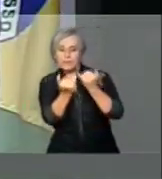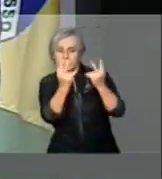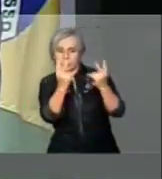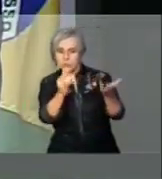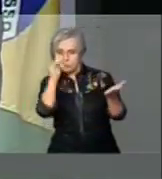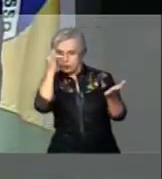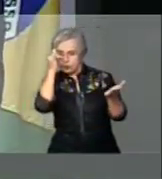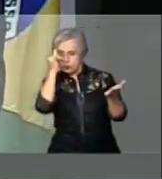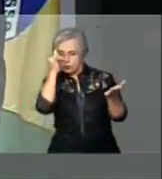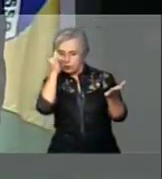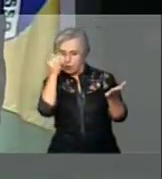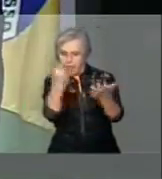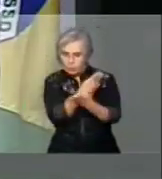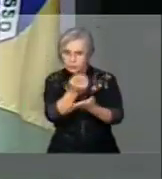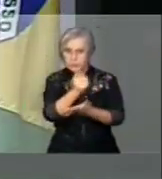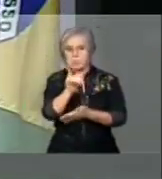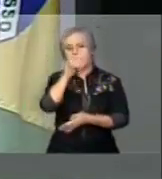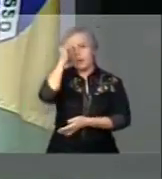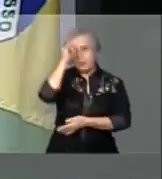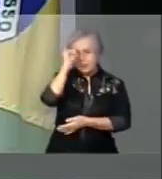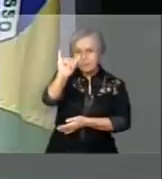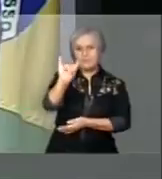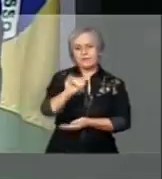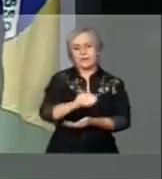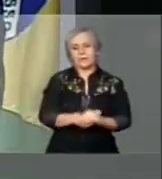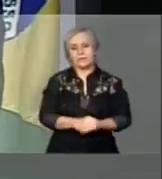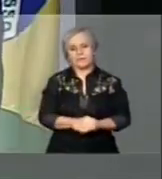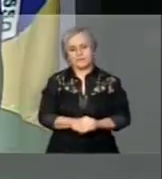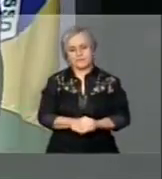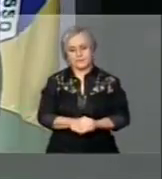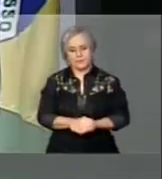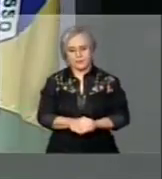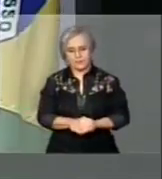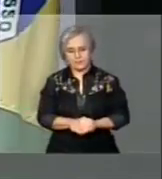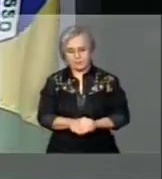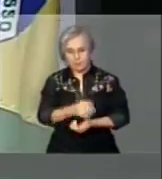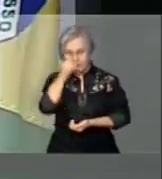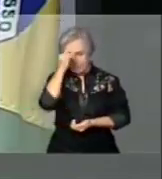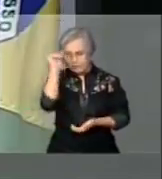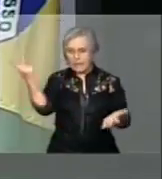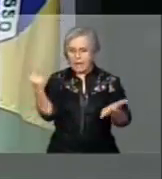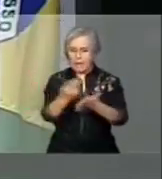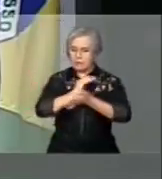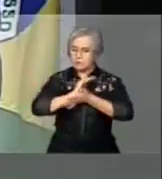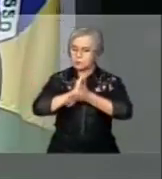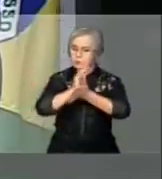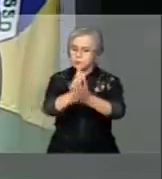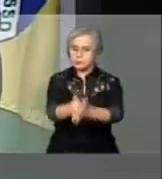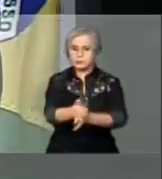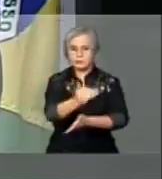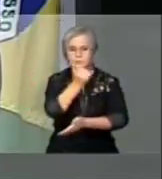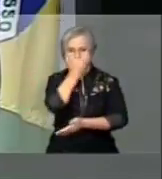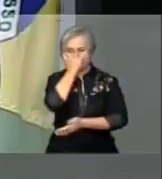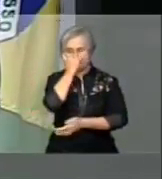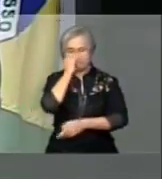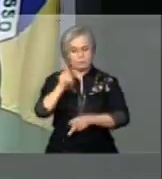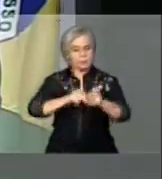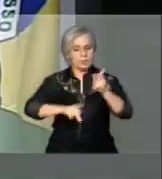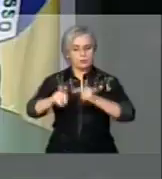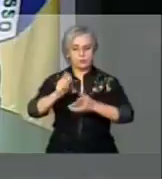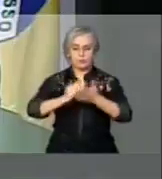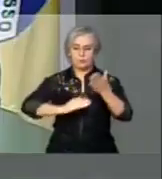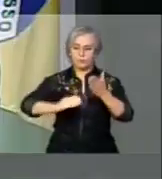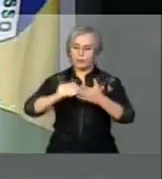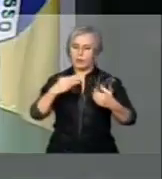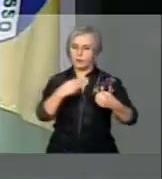repetir, produzindo uma verdadeira tragédia, como eu disse, às populações dos